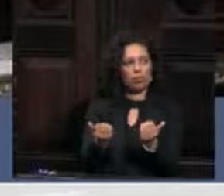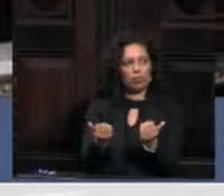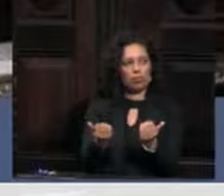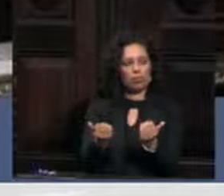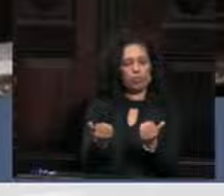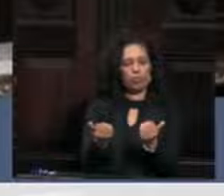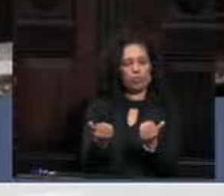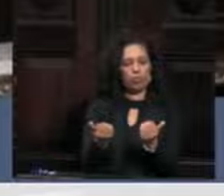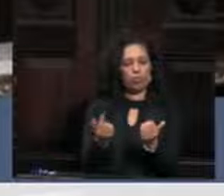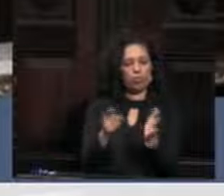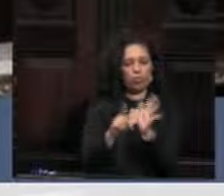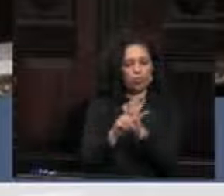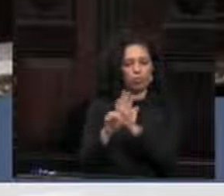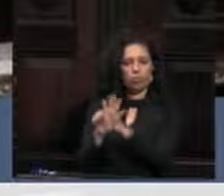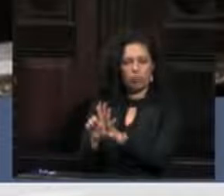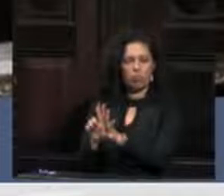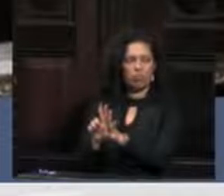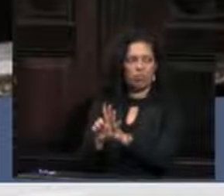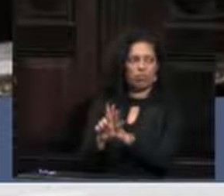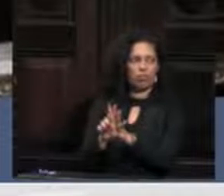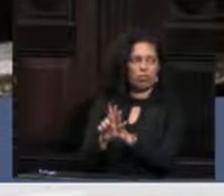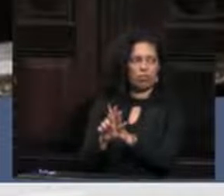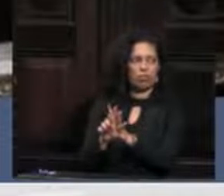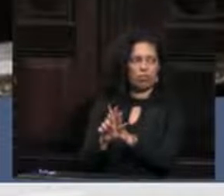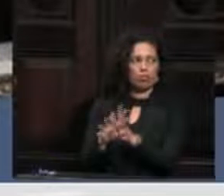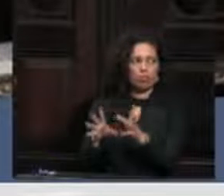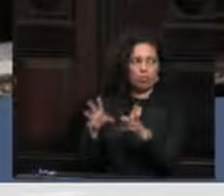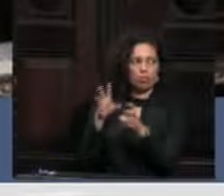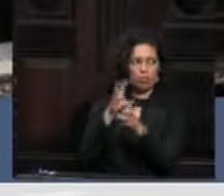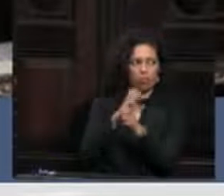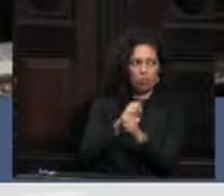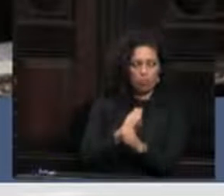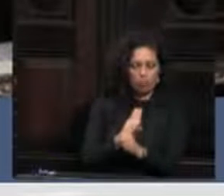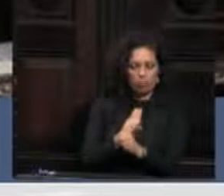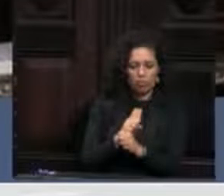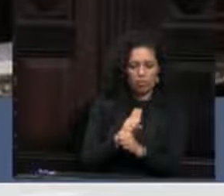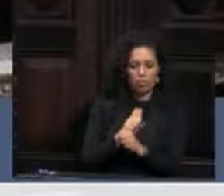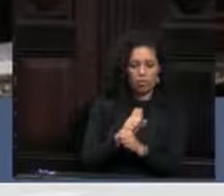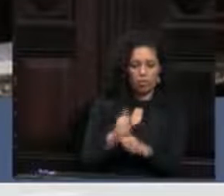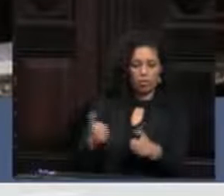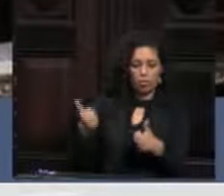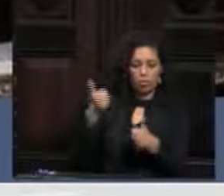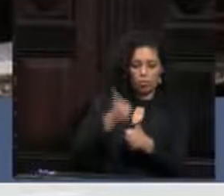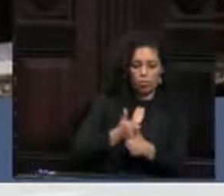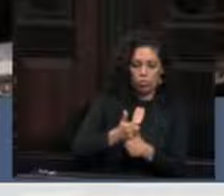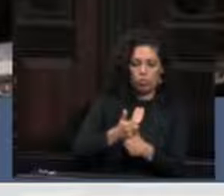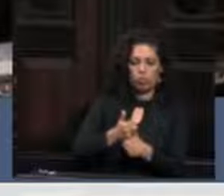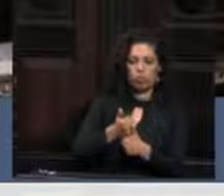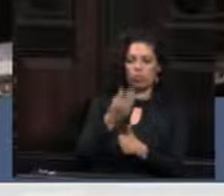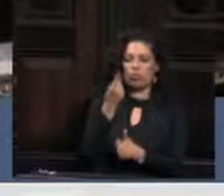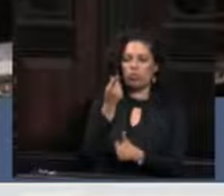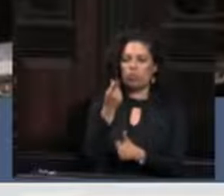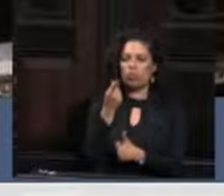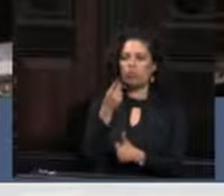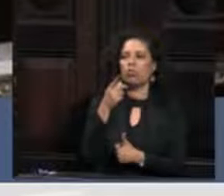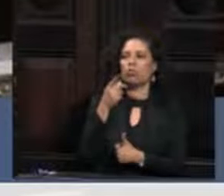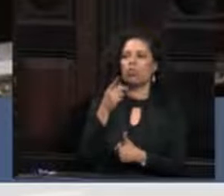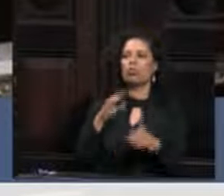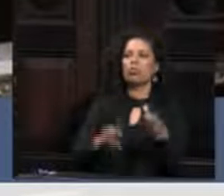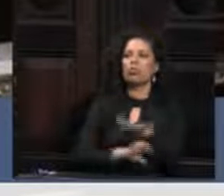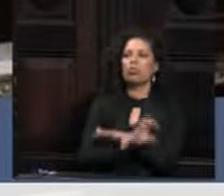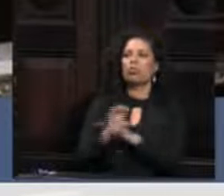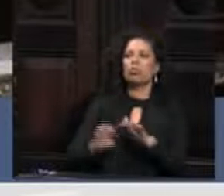uma proposta para complementar a substituição das ações, retirando a SEDAI definitivamente